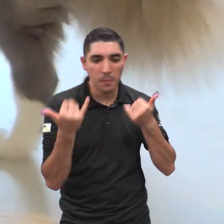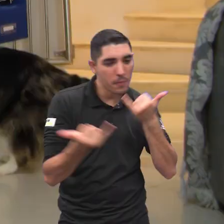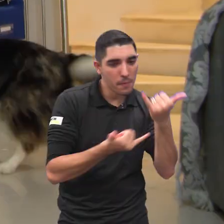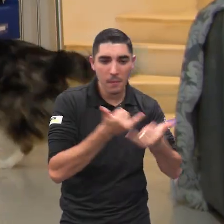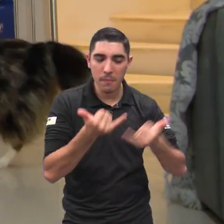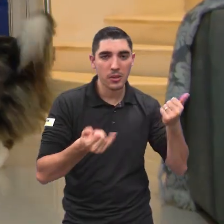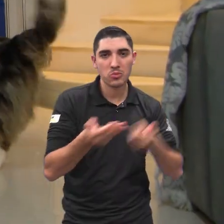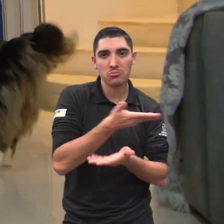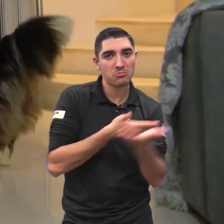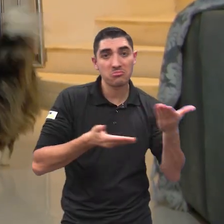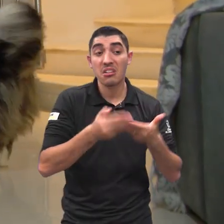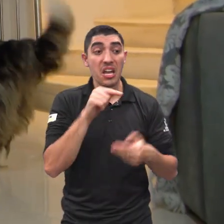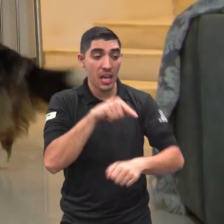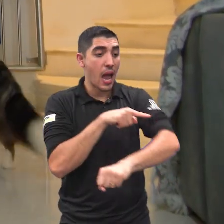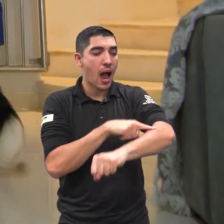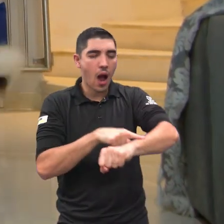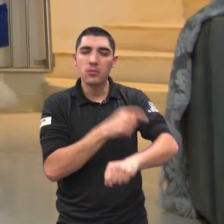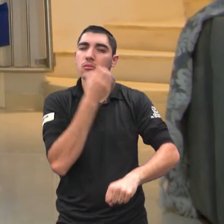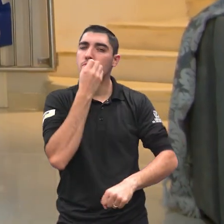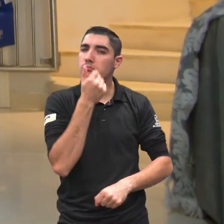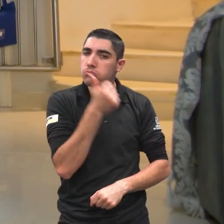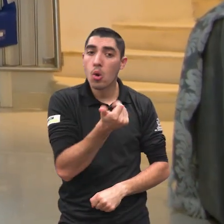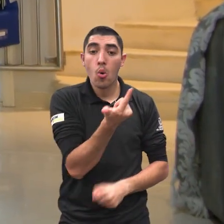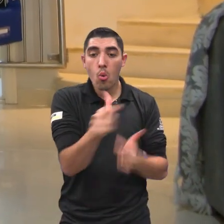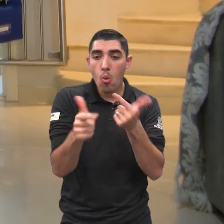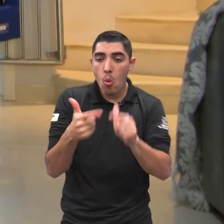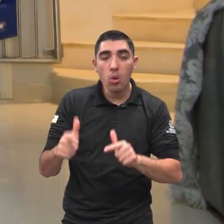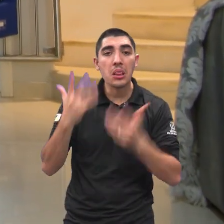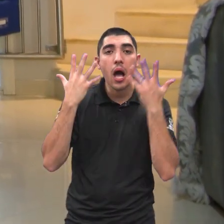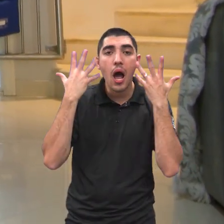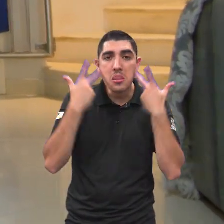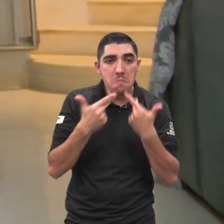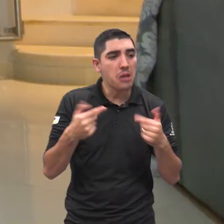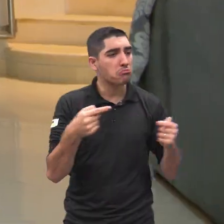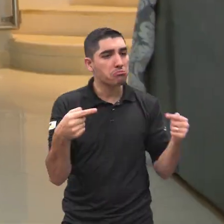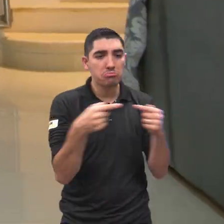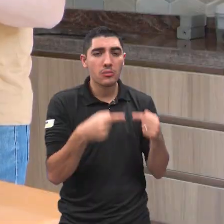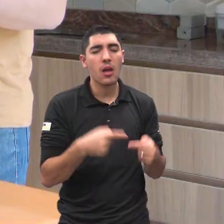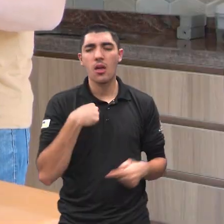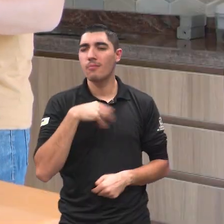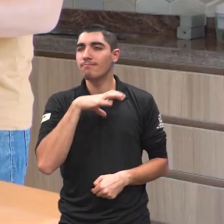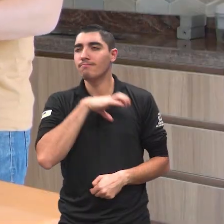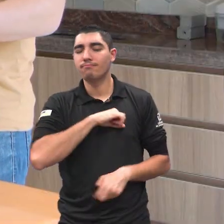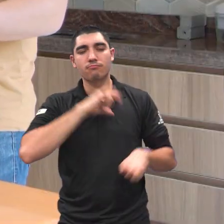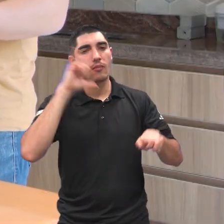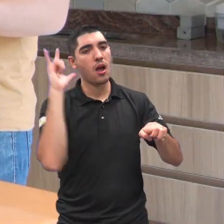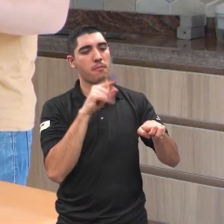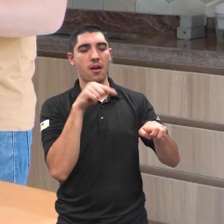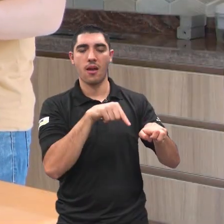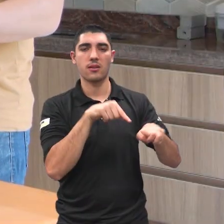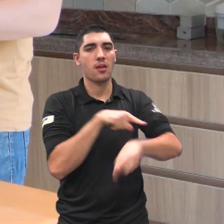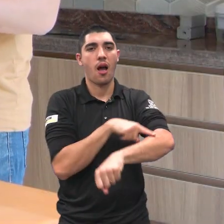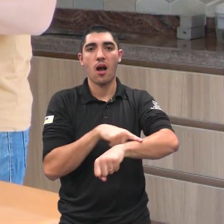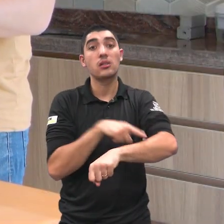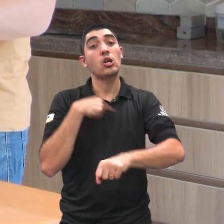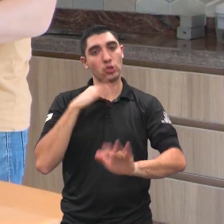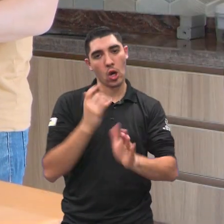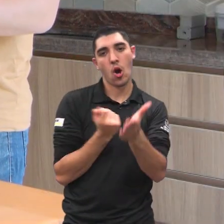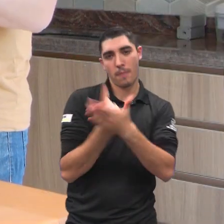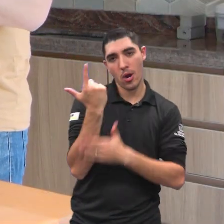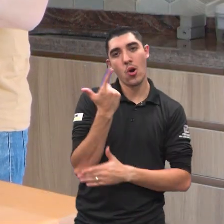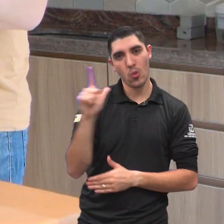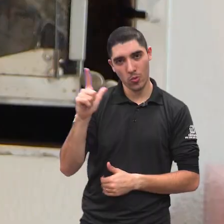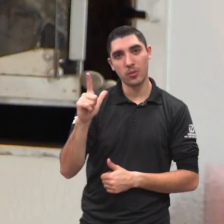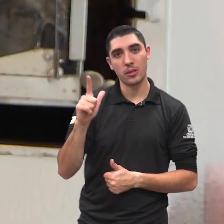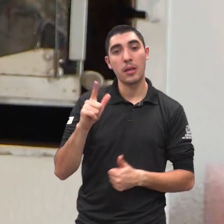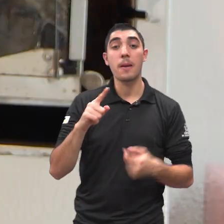brincando. Então, é uma raça também muito boa, porque se dá muito bem com outros bichos animais também. Eu me apaixonei pela raça Maine Coon. Tanto que eu comprei